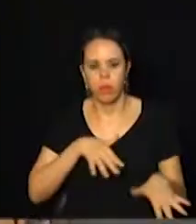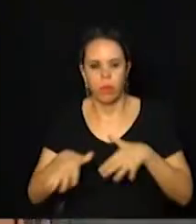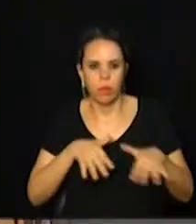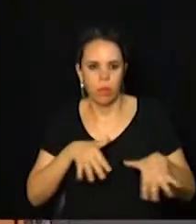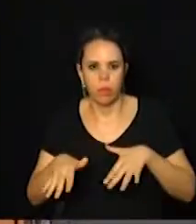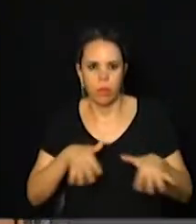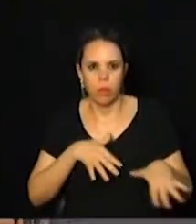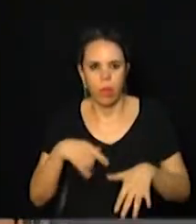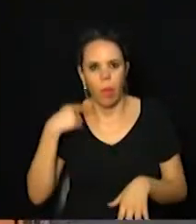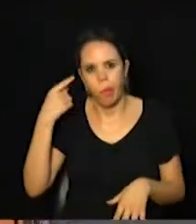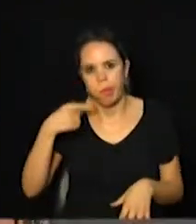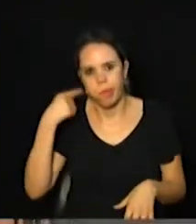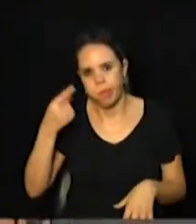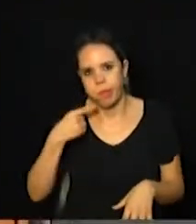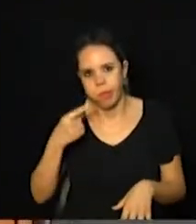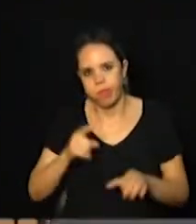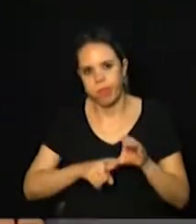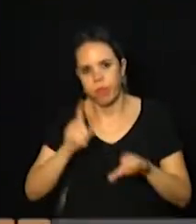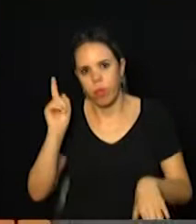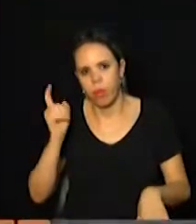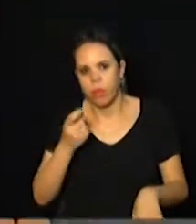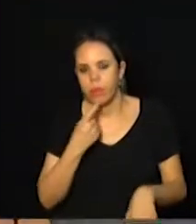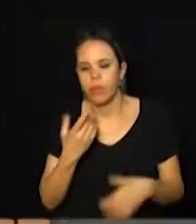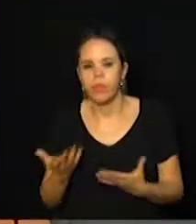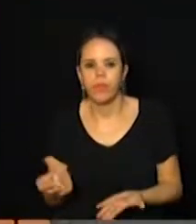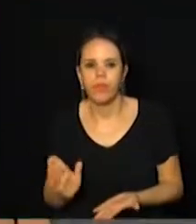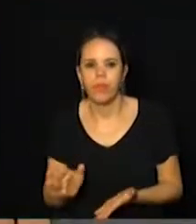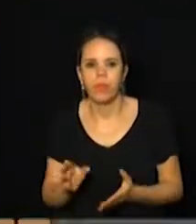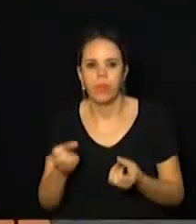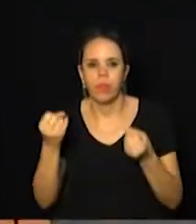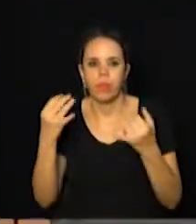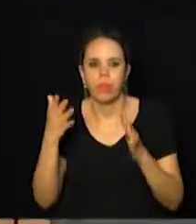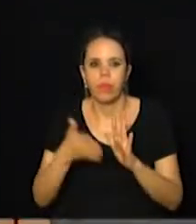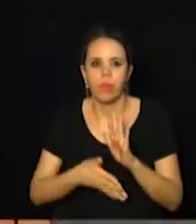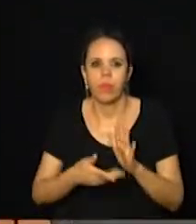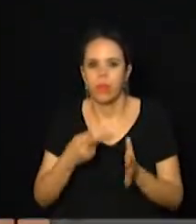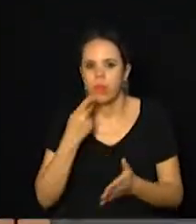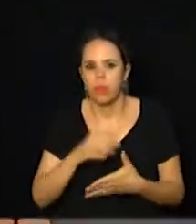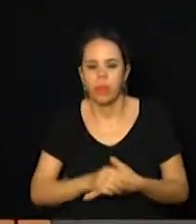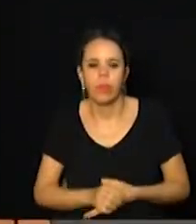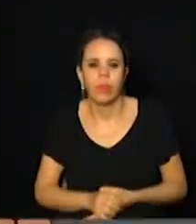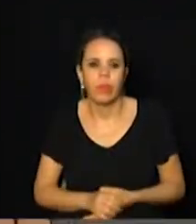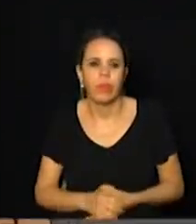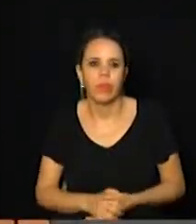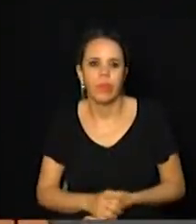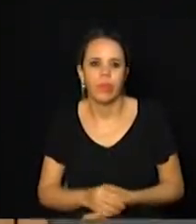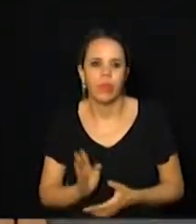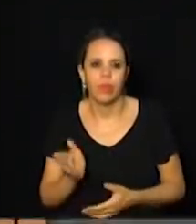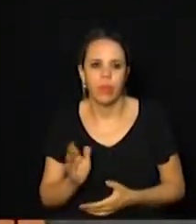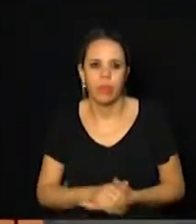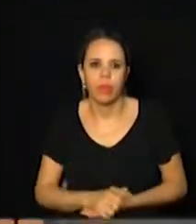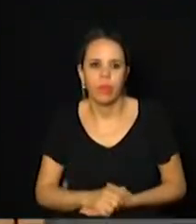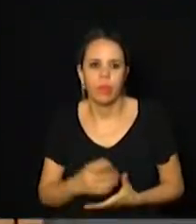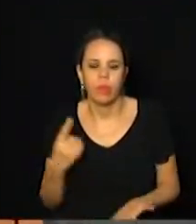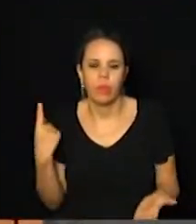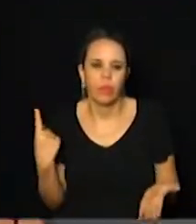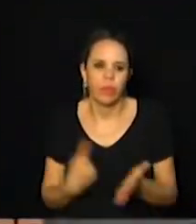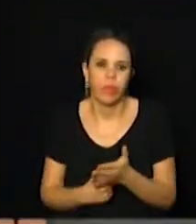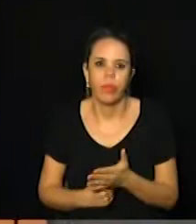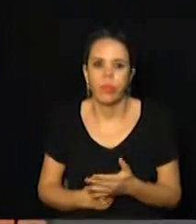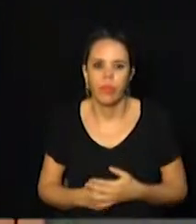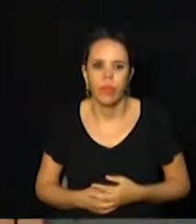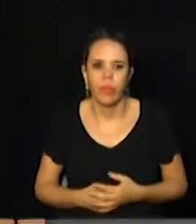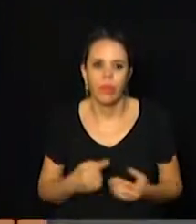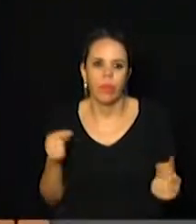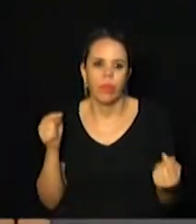dos Advogados Independente de Campinas já justificar aqui então eu já tava marcado E